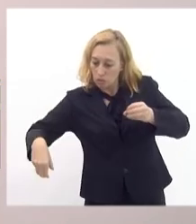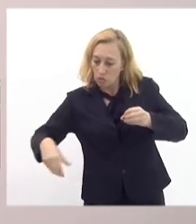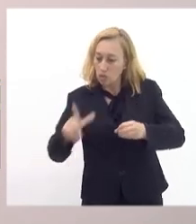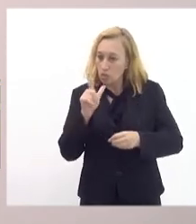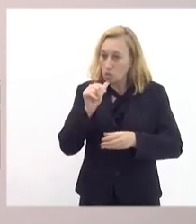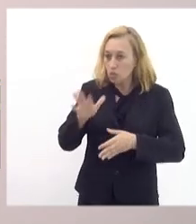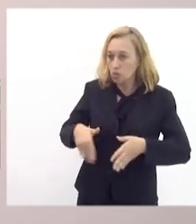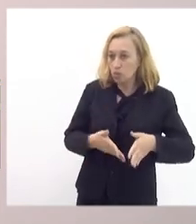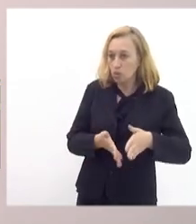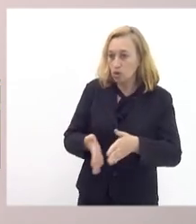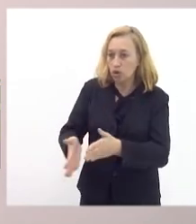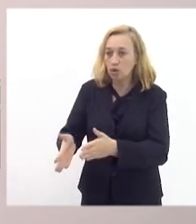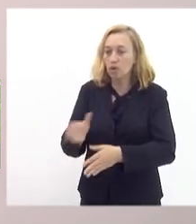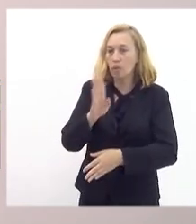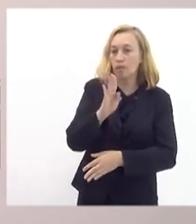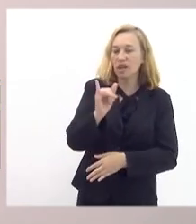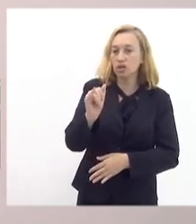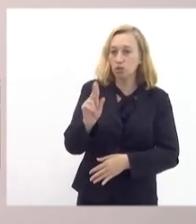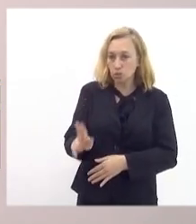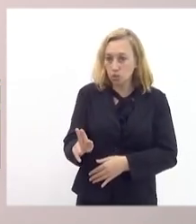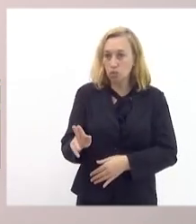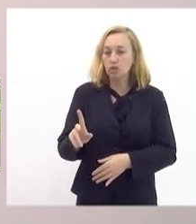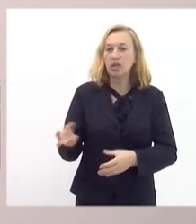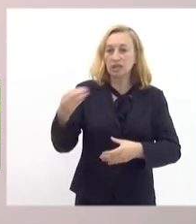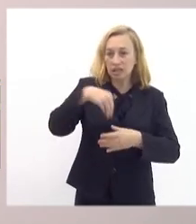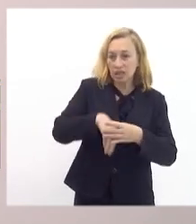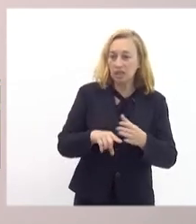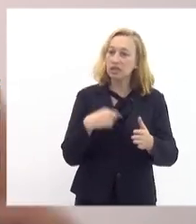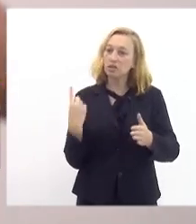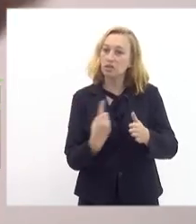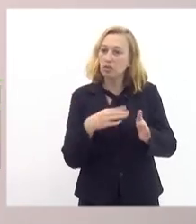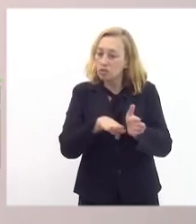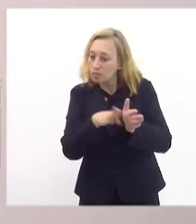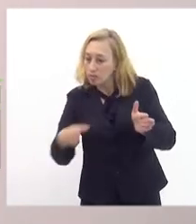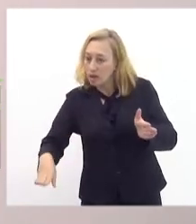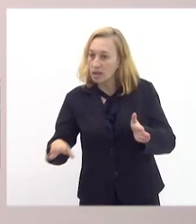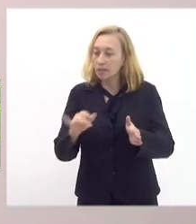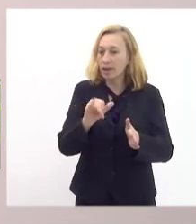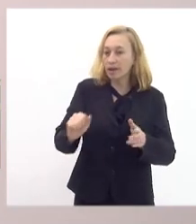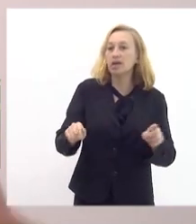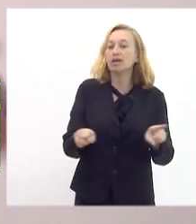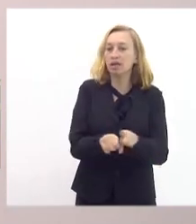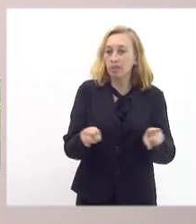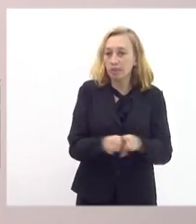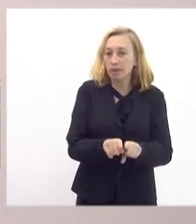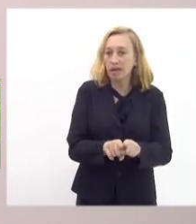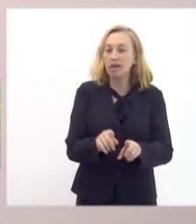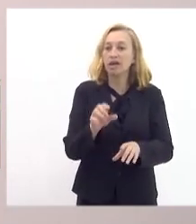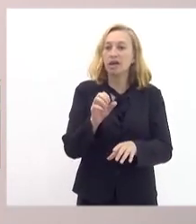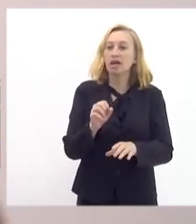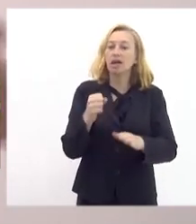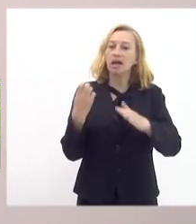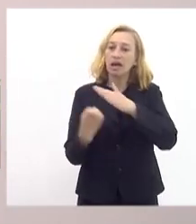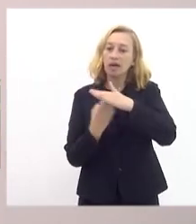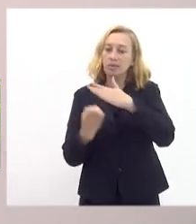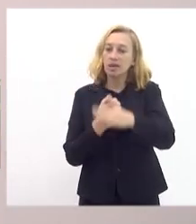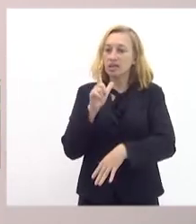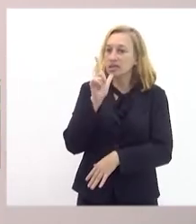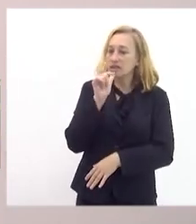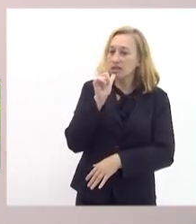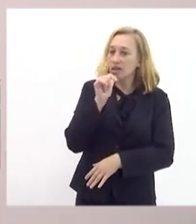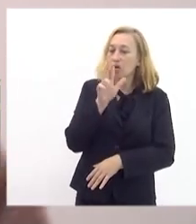Guandu o casal também dentro do nossa Bahia tá então e uma Cedae que utiliza água